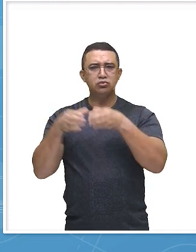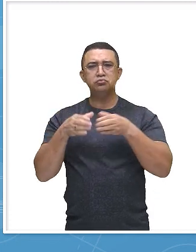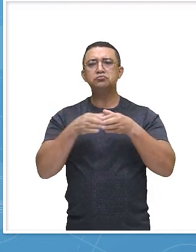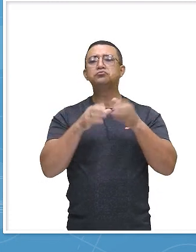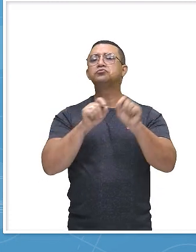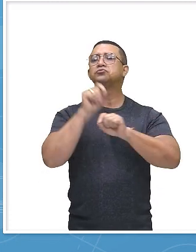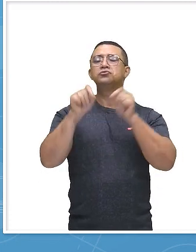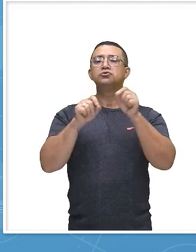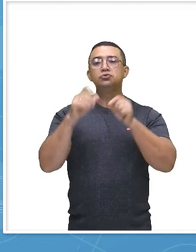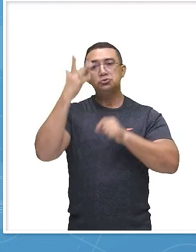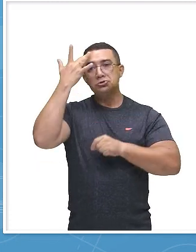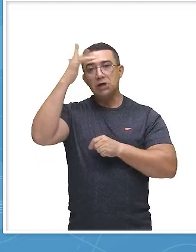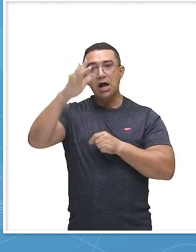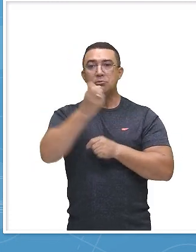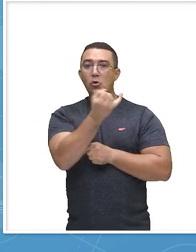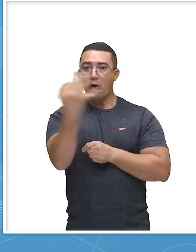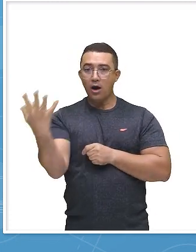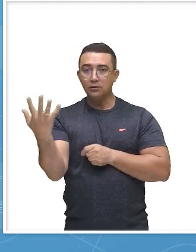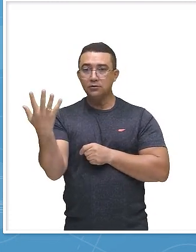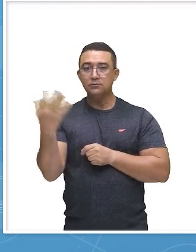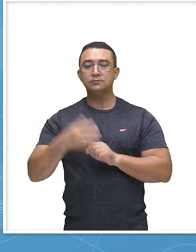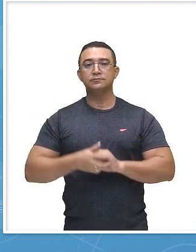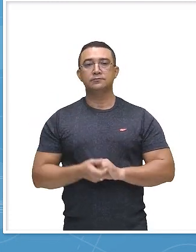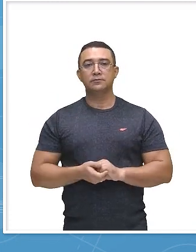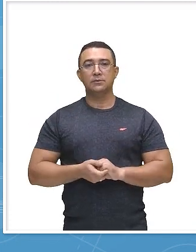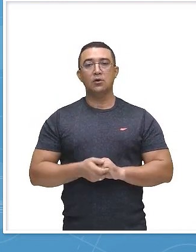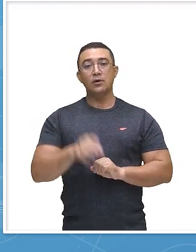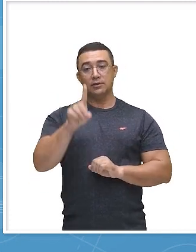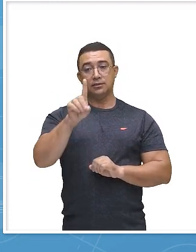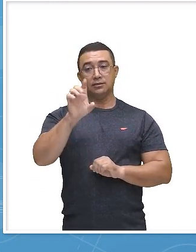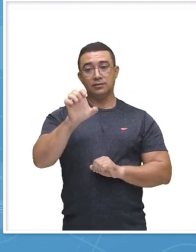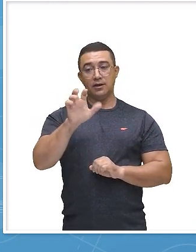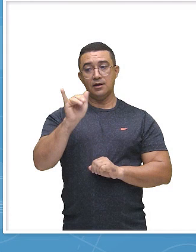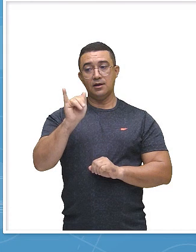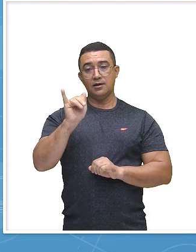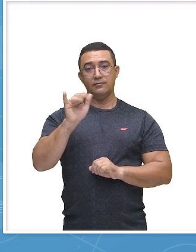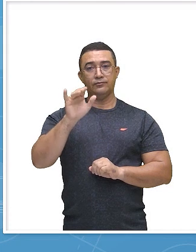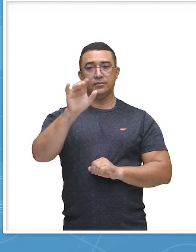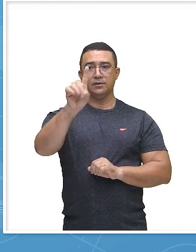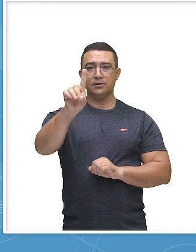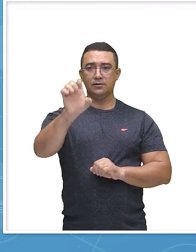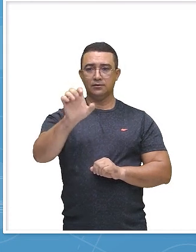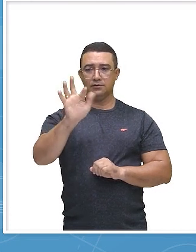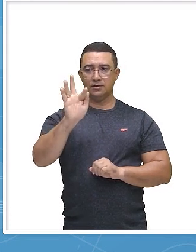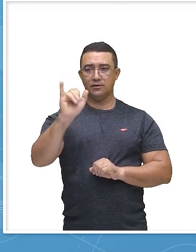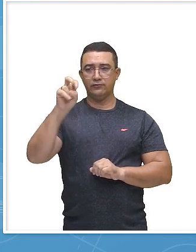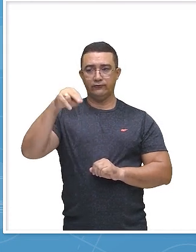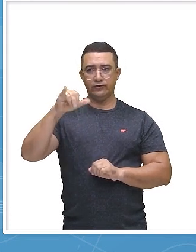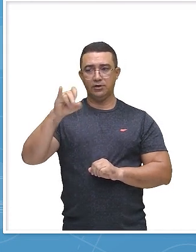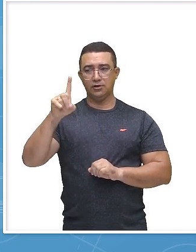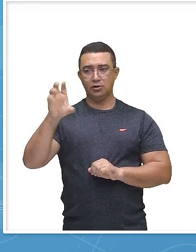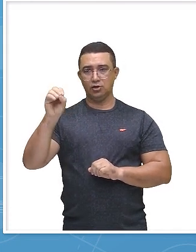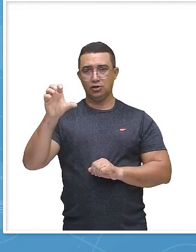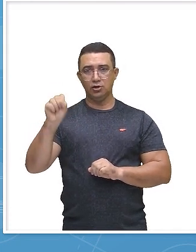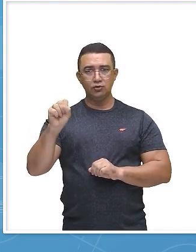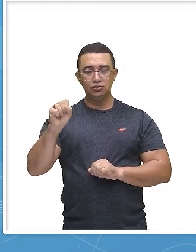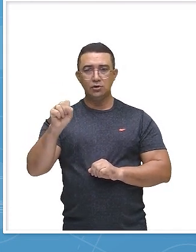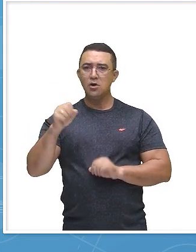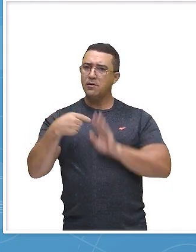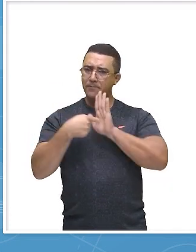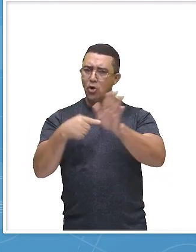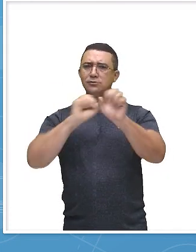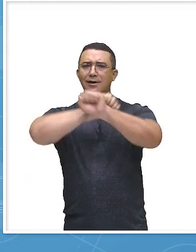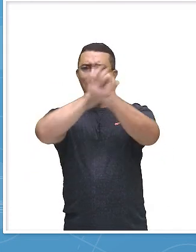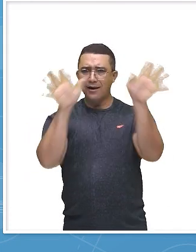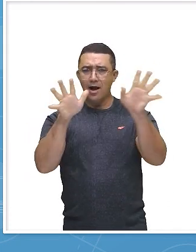os definidos indicam, né, mostram de forma precisa, os indefinidos, eles vão mostrar, vão